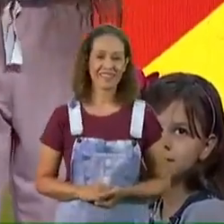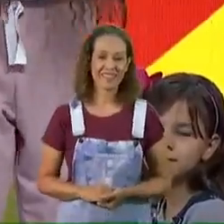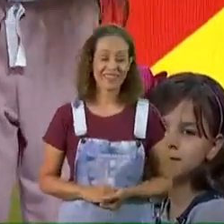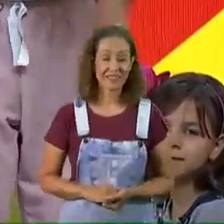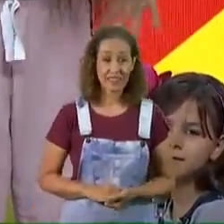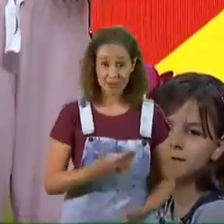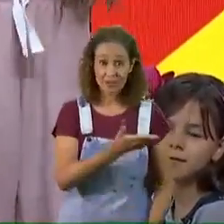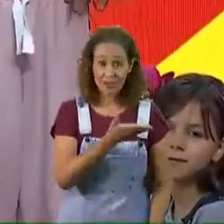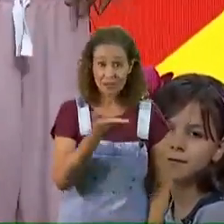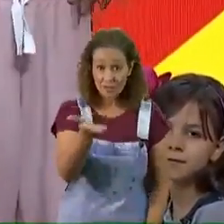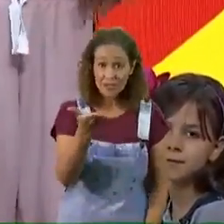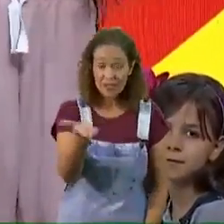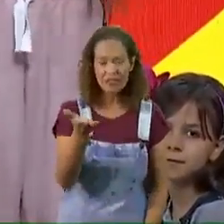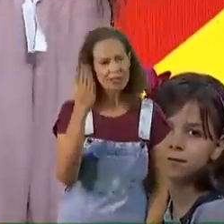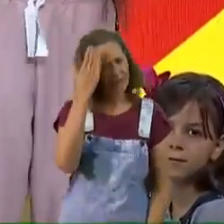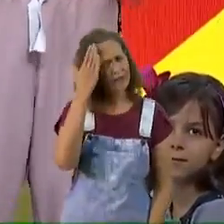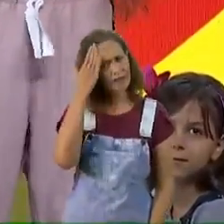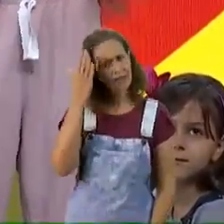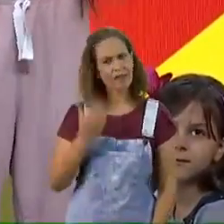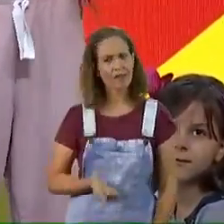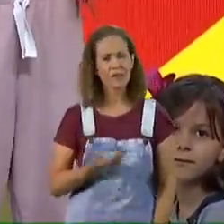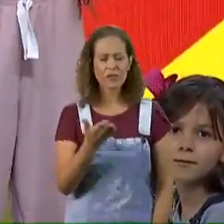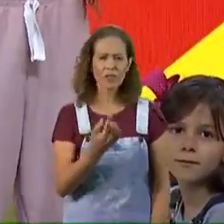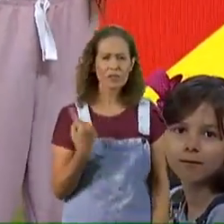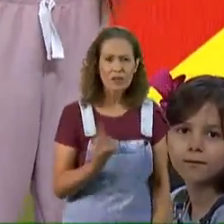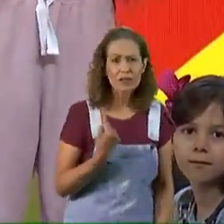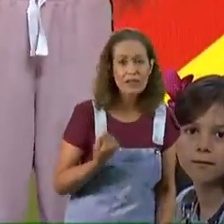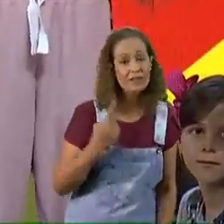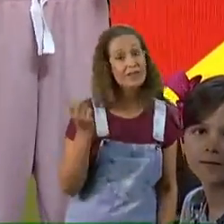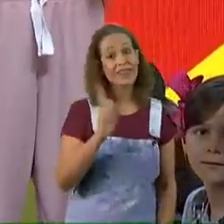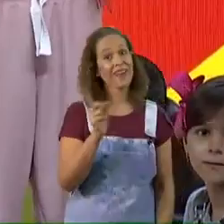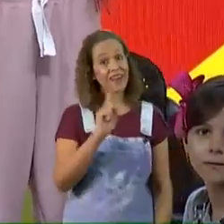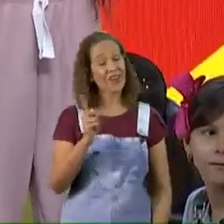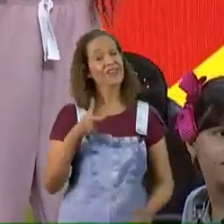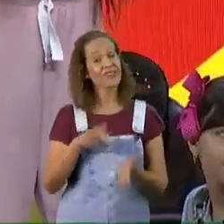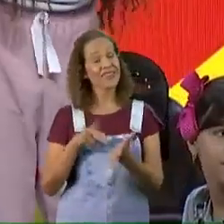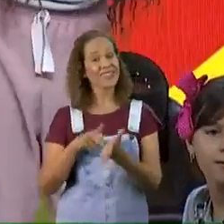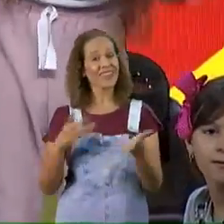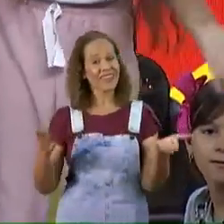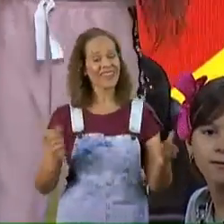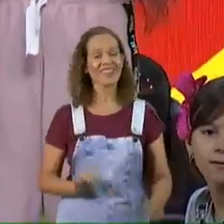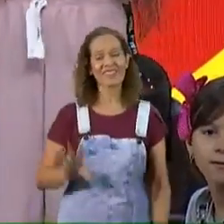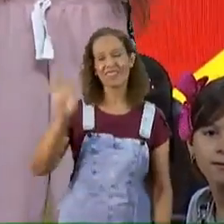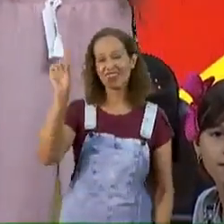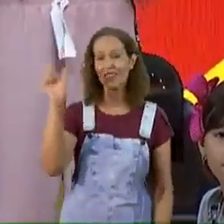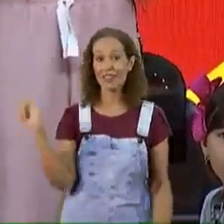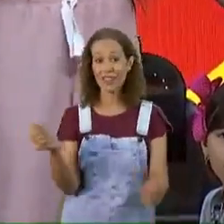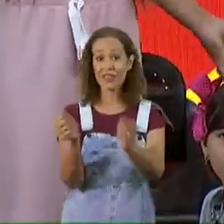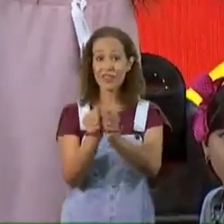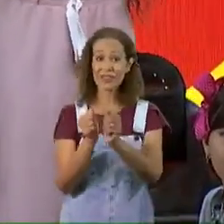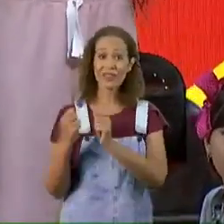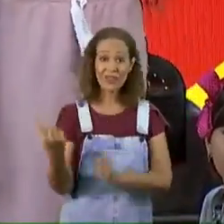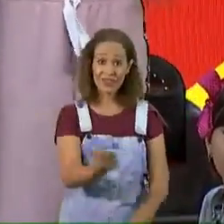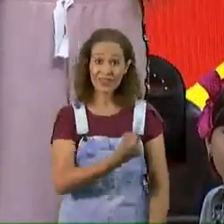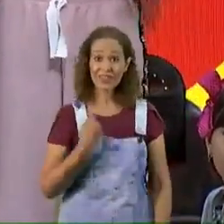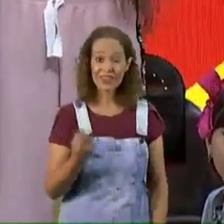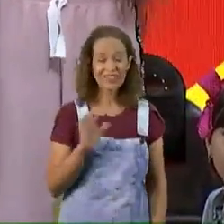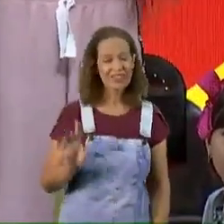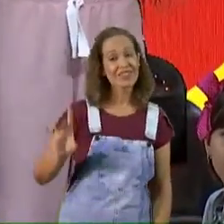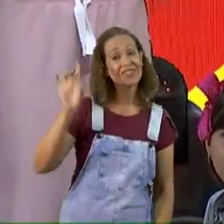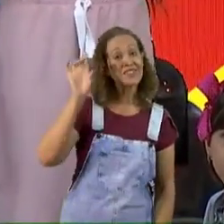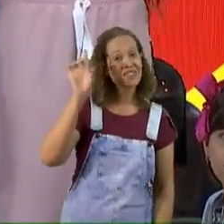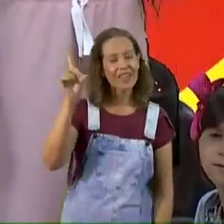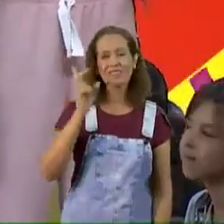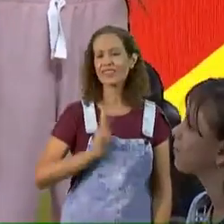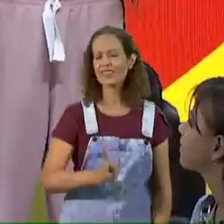Ei, você sabe que você não está sozinho? É isto mesmo. Deus está conosco. Deus